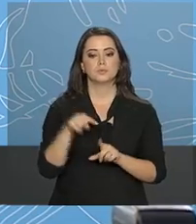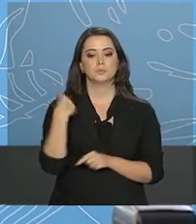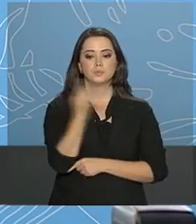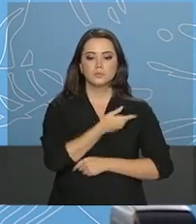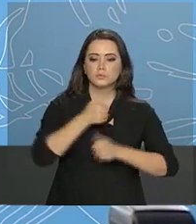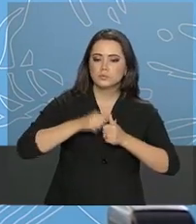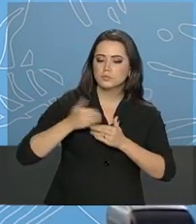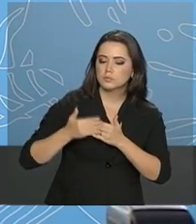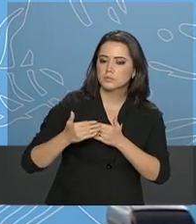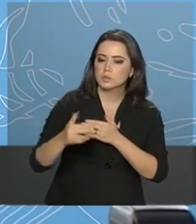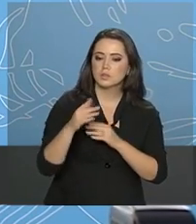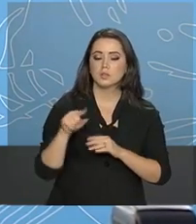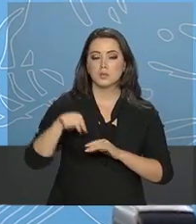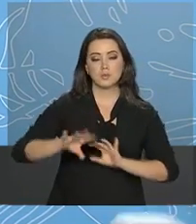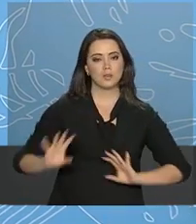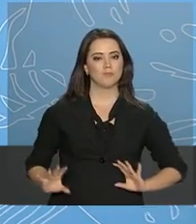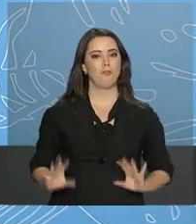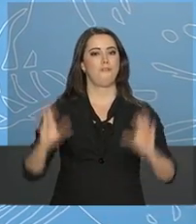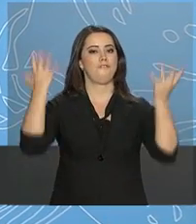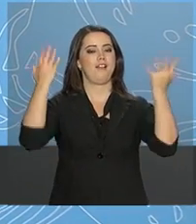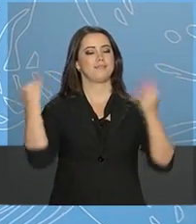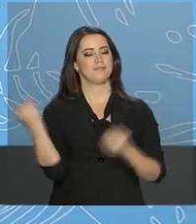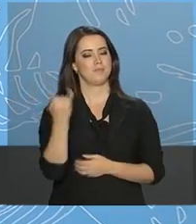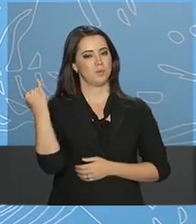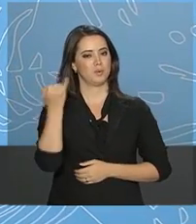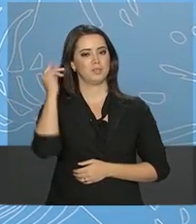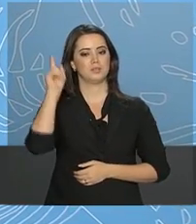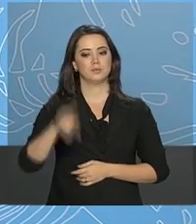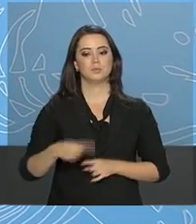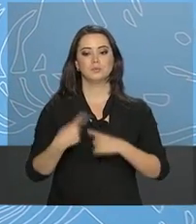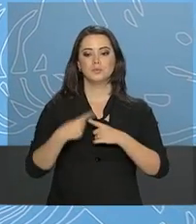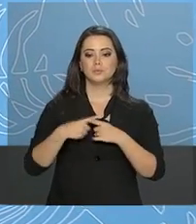nós estamos diante de uma festa, né? Uma festa